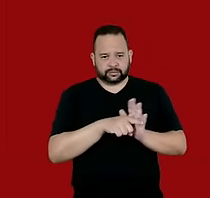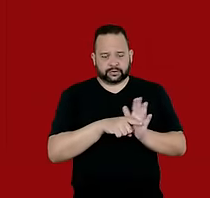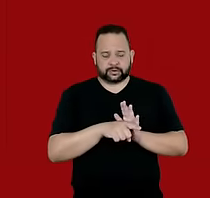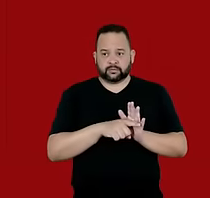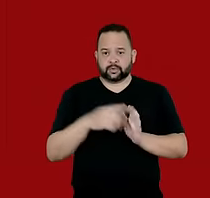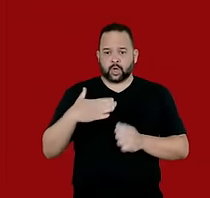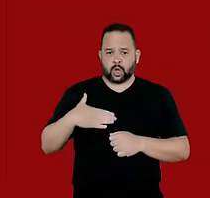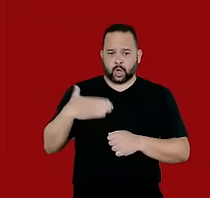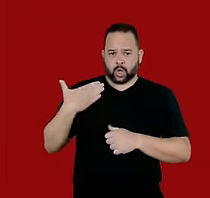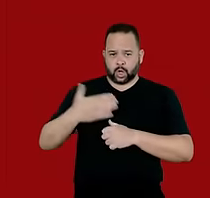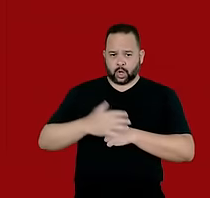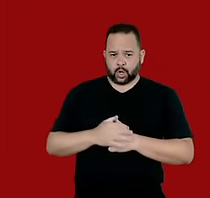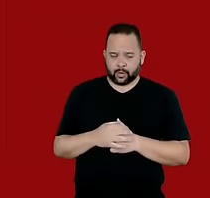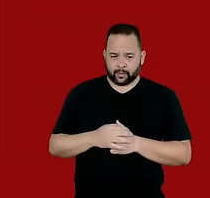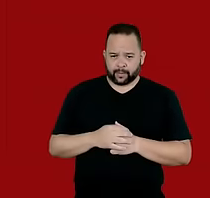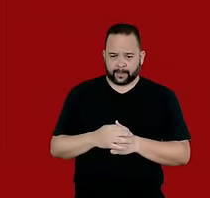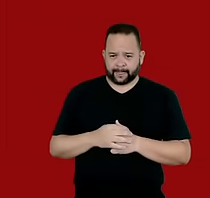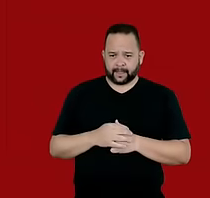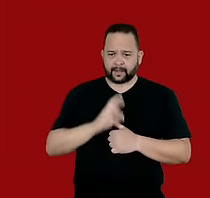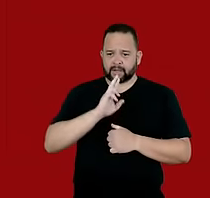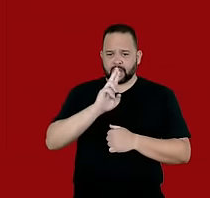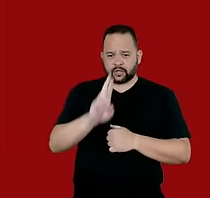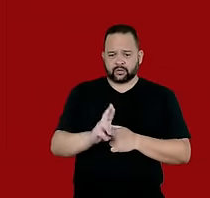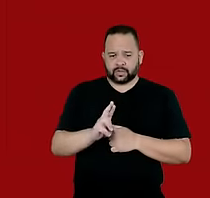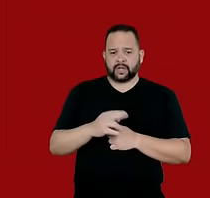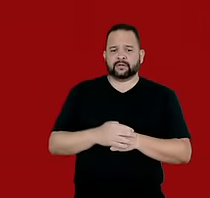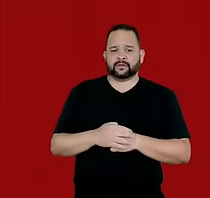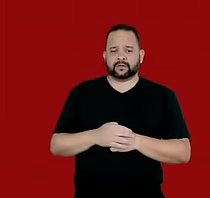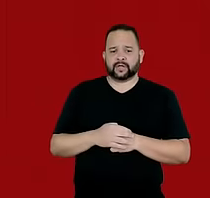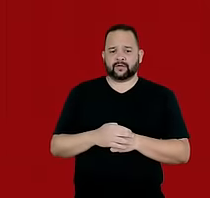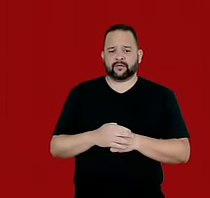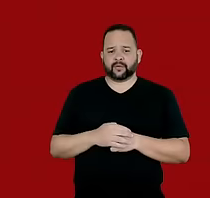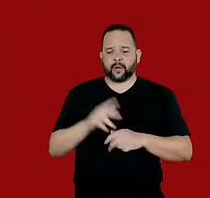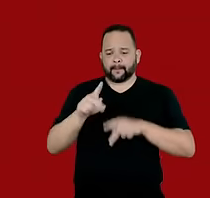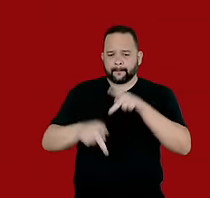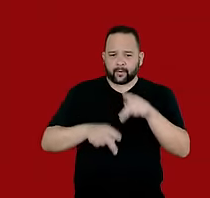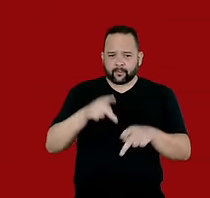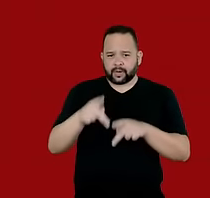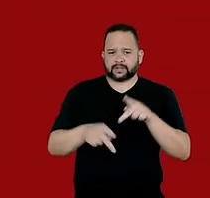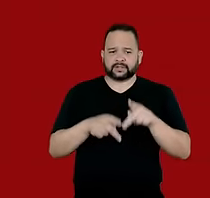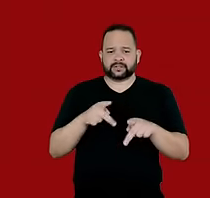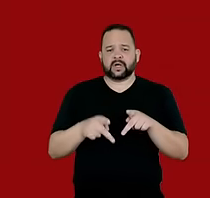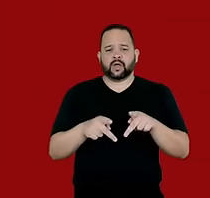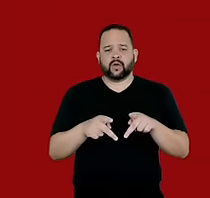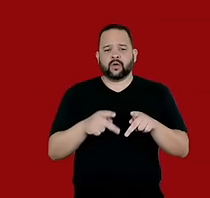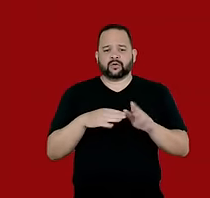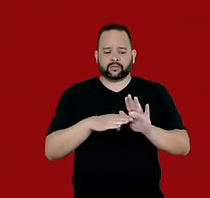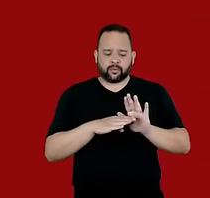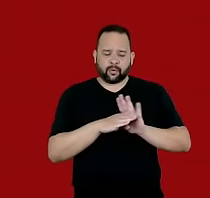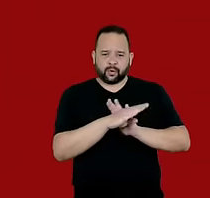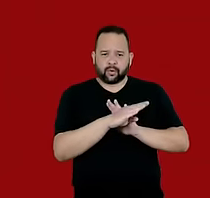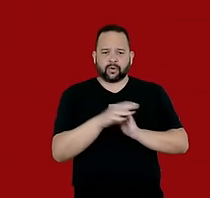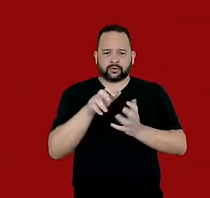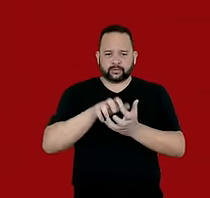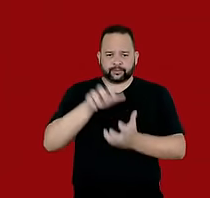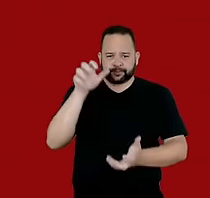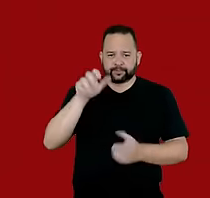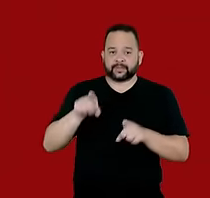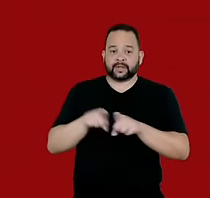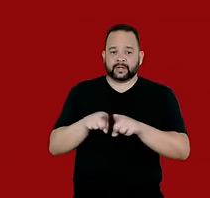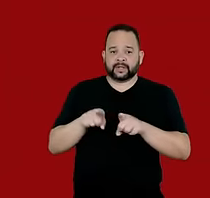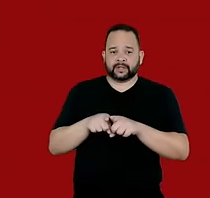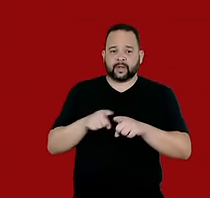um um gapz inho de envelhecimento da população bem acima do esperado E também o desemprego dos jovens foi bem acima do esperado